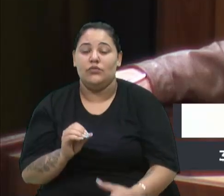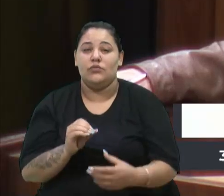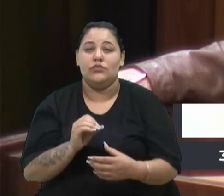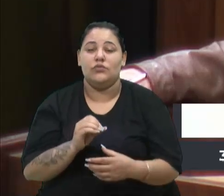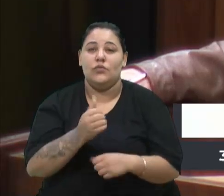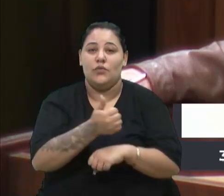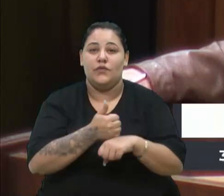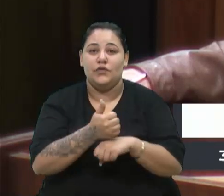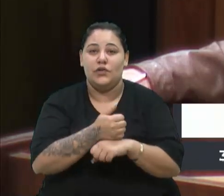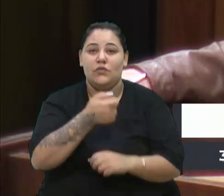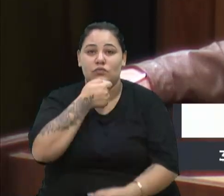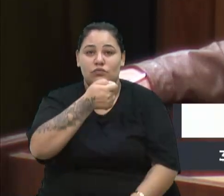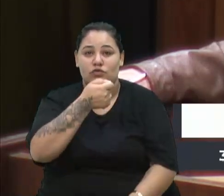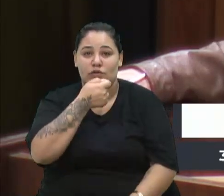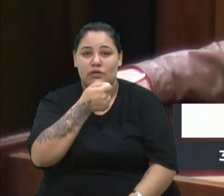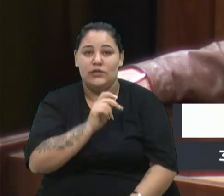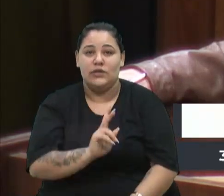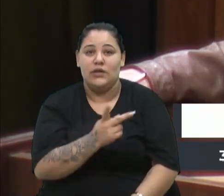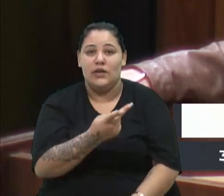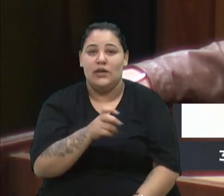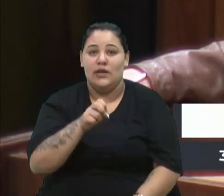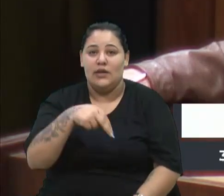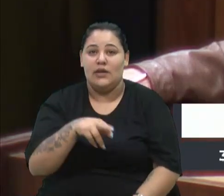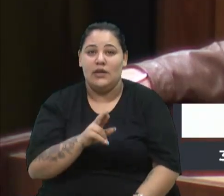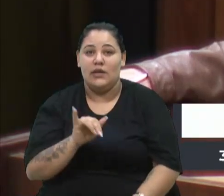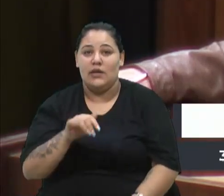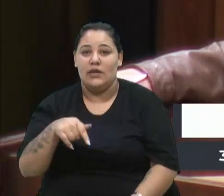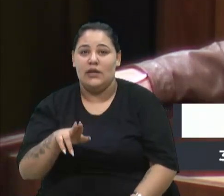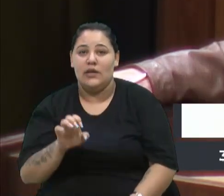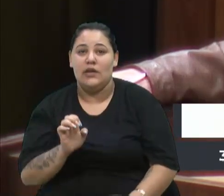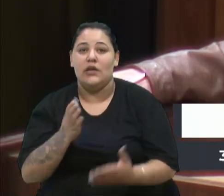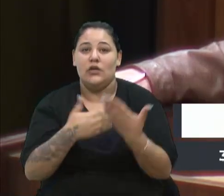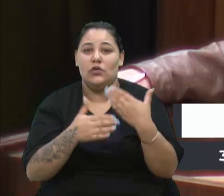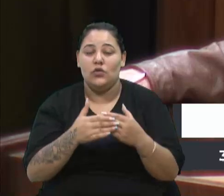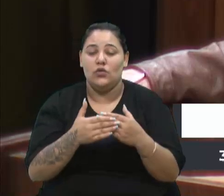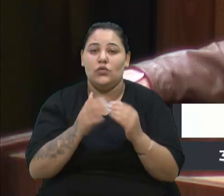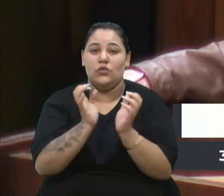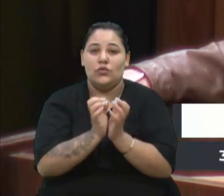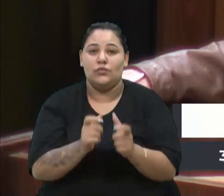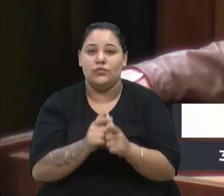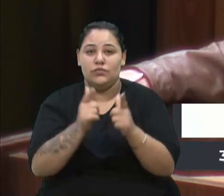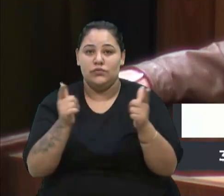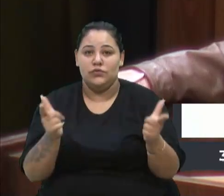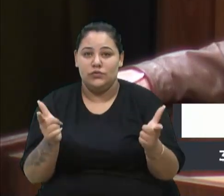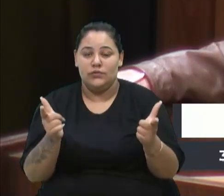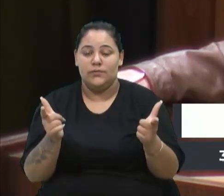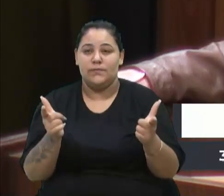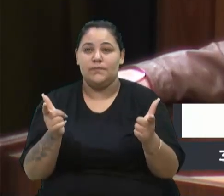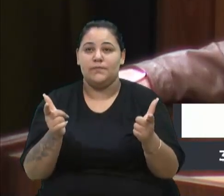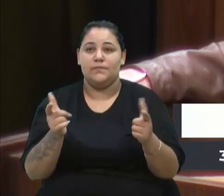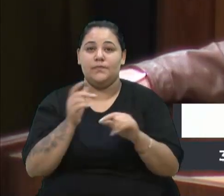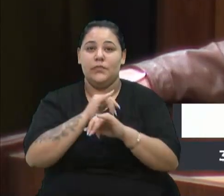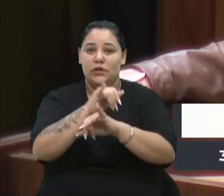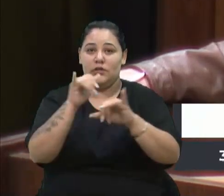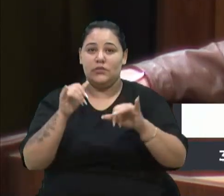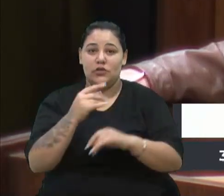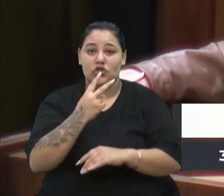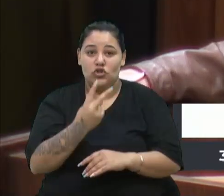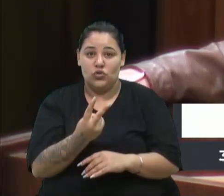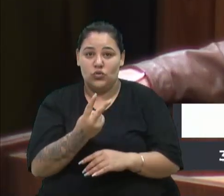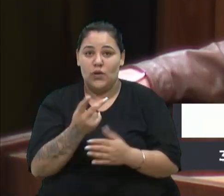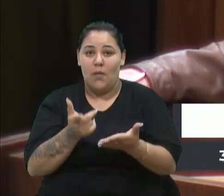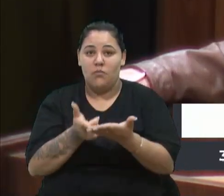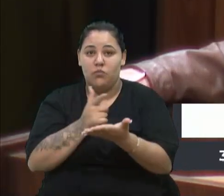jornalista, Henrique e toda a sua equipe do Jornal Pioneiro, pela reportagem de